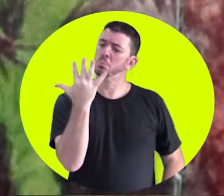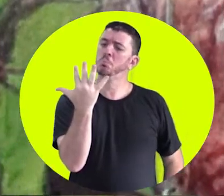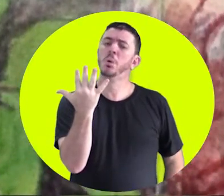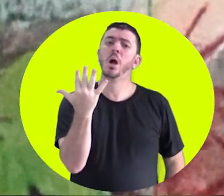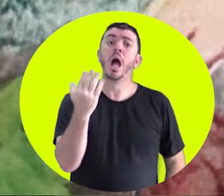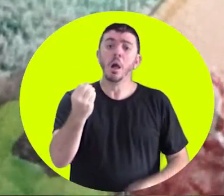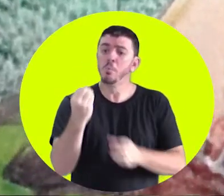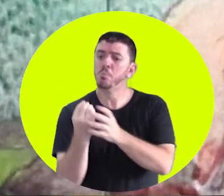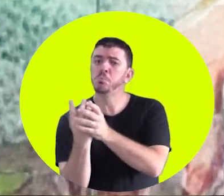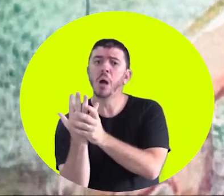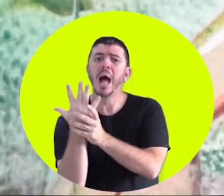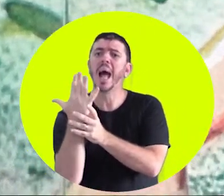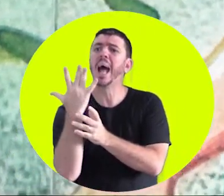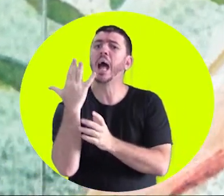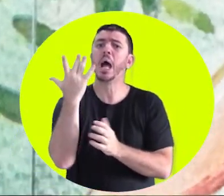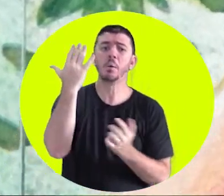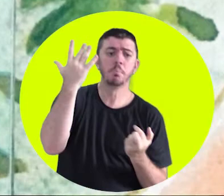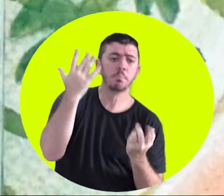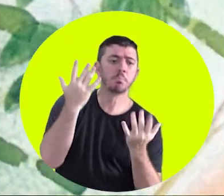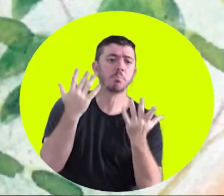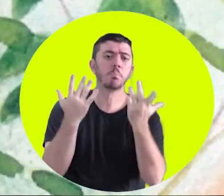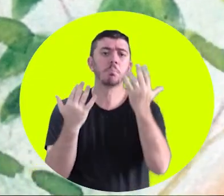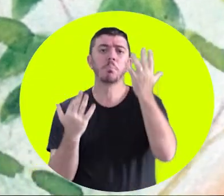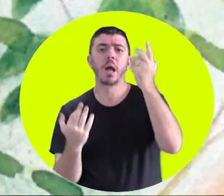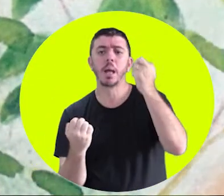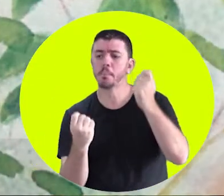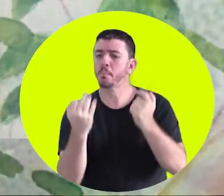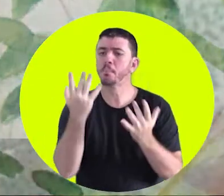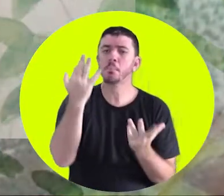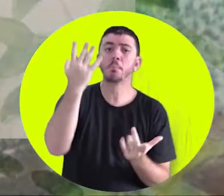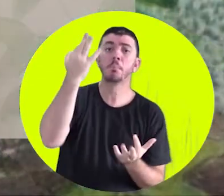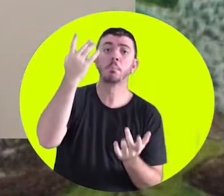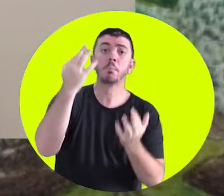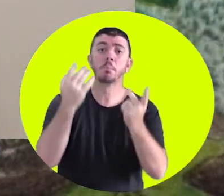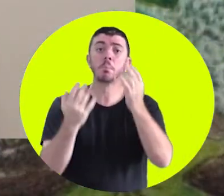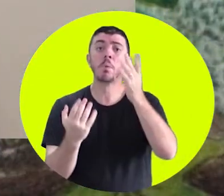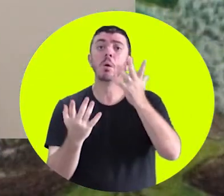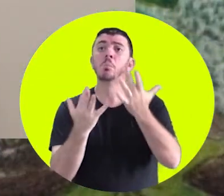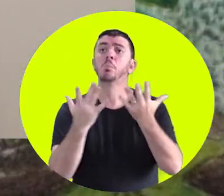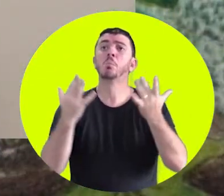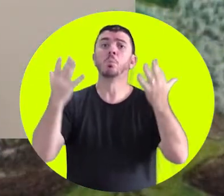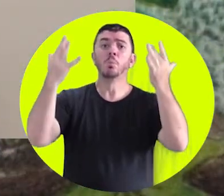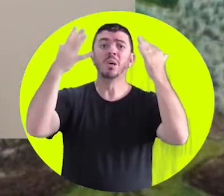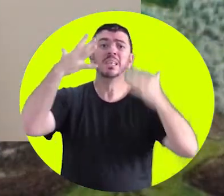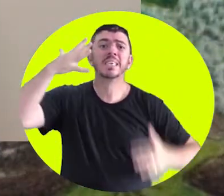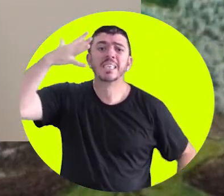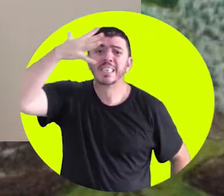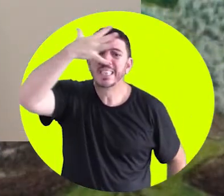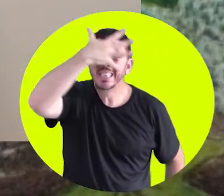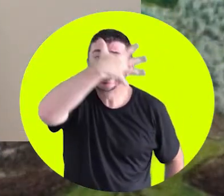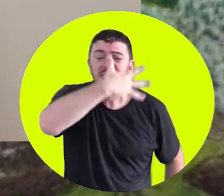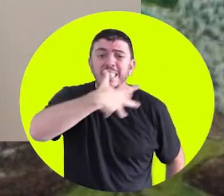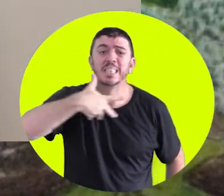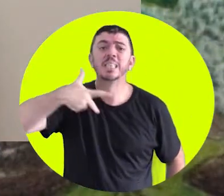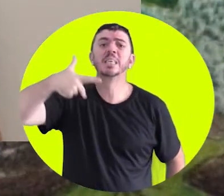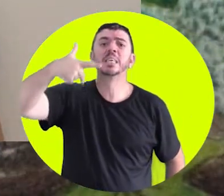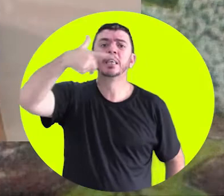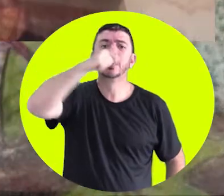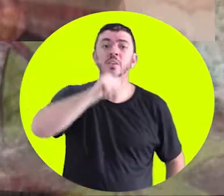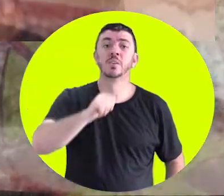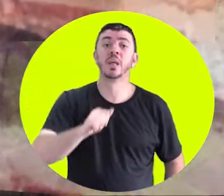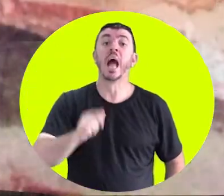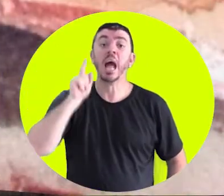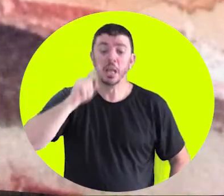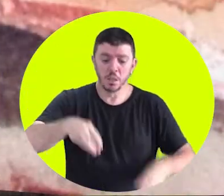ela foi crescendo, crescendo, crescendo, até virar um arbusto lindo. Um dia, a terra